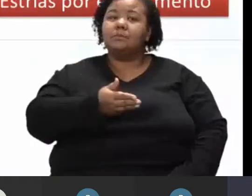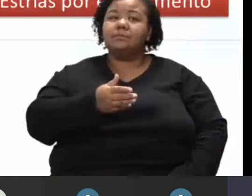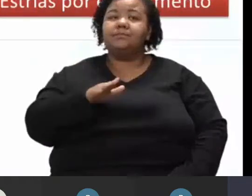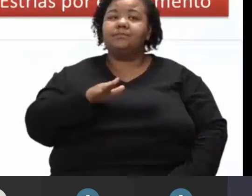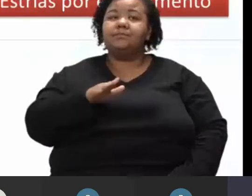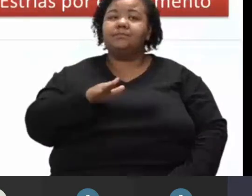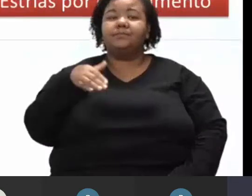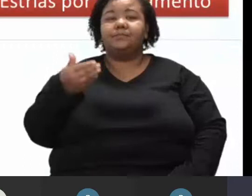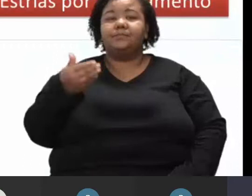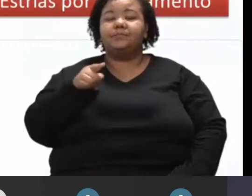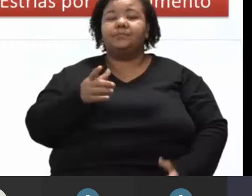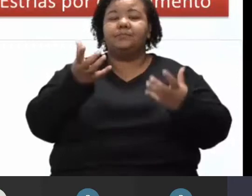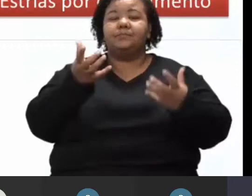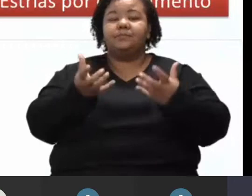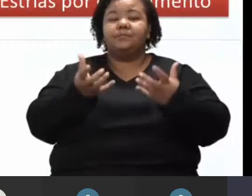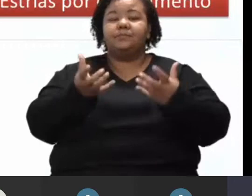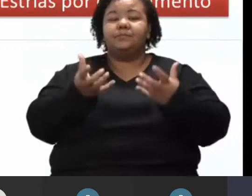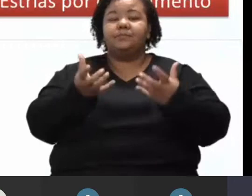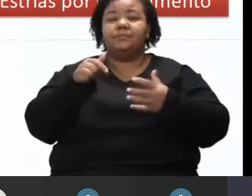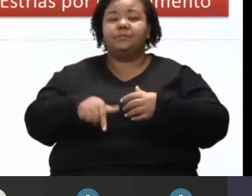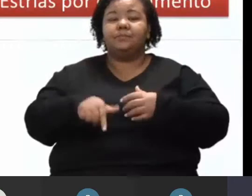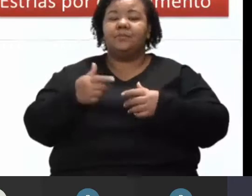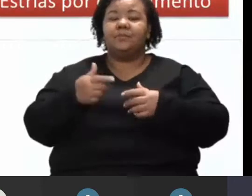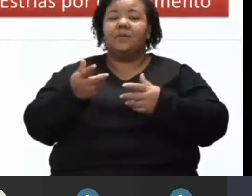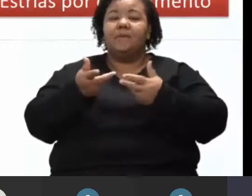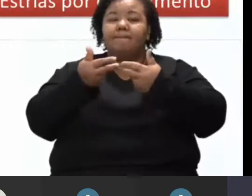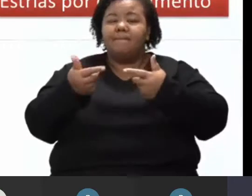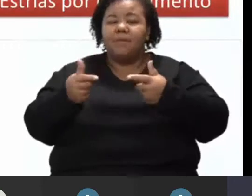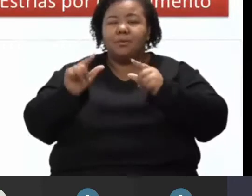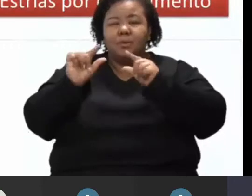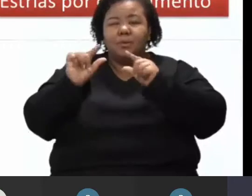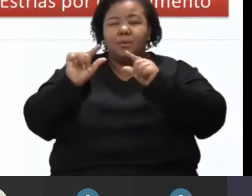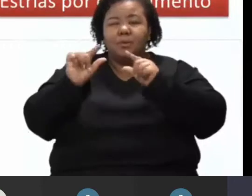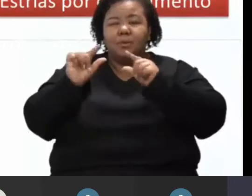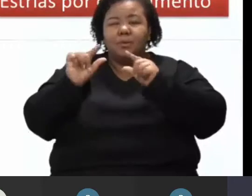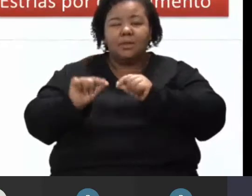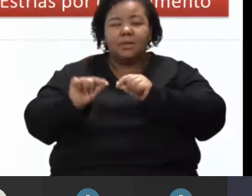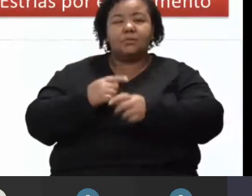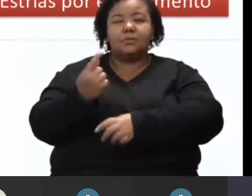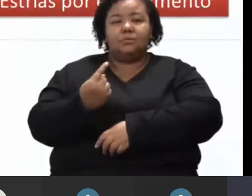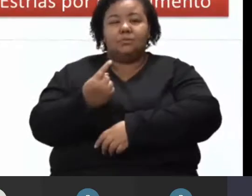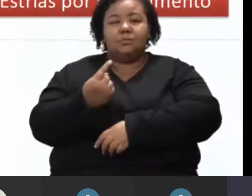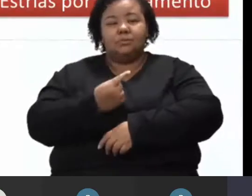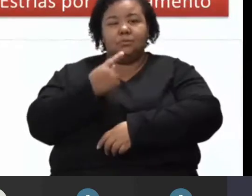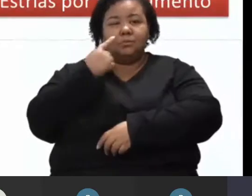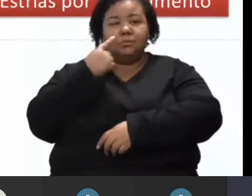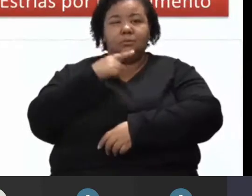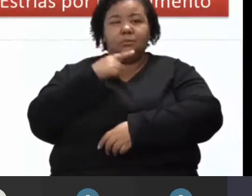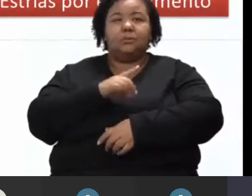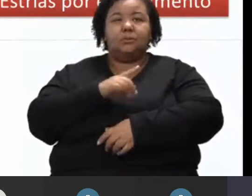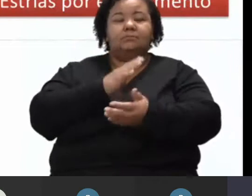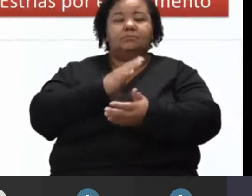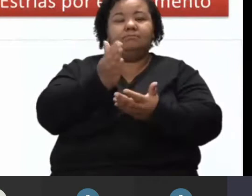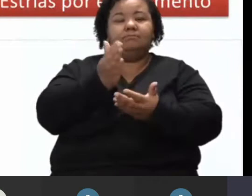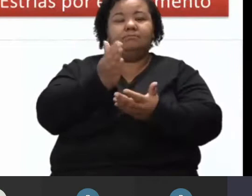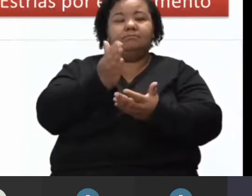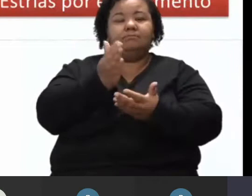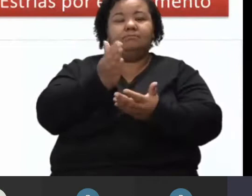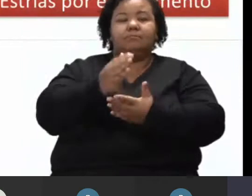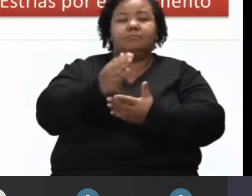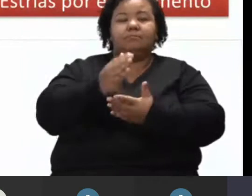utilizar essa estria quando você quer micro-organismos isolados. Então, você vai ter ali uma suspensão